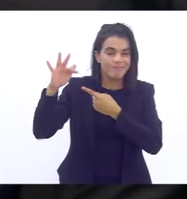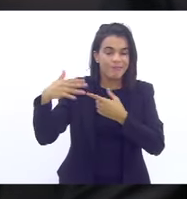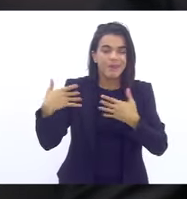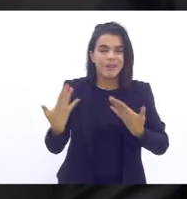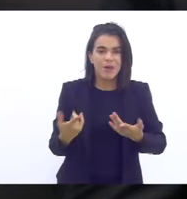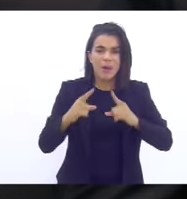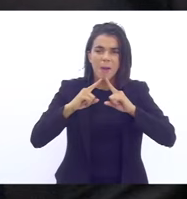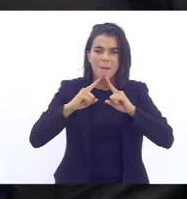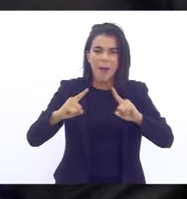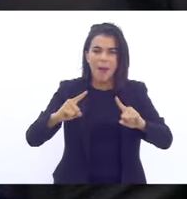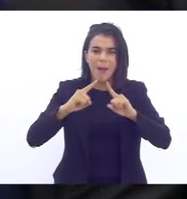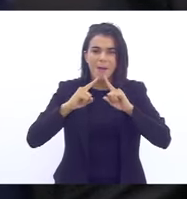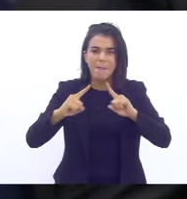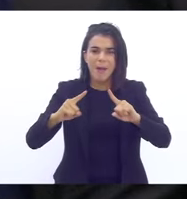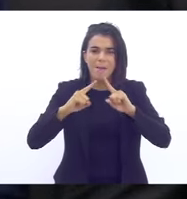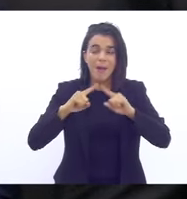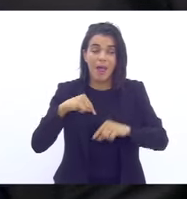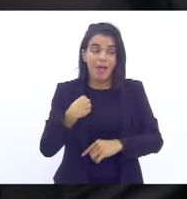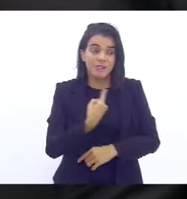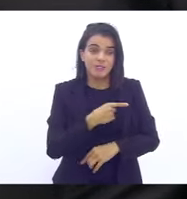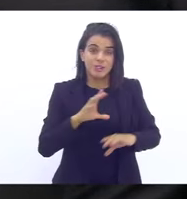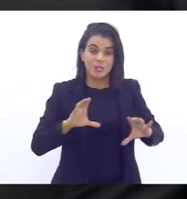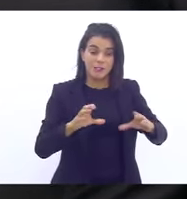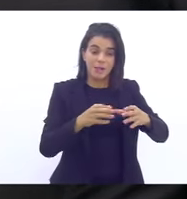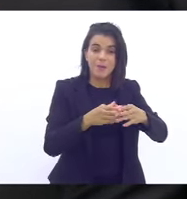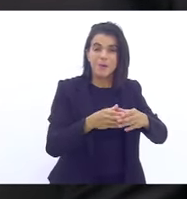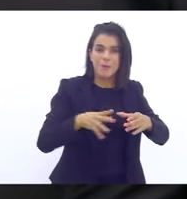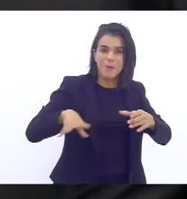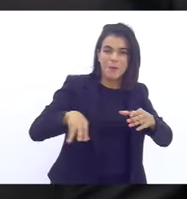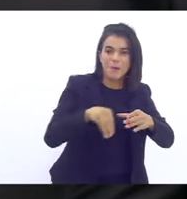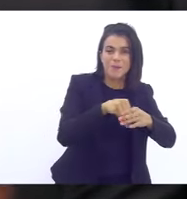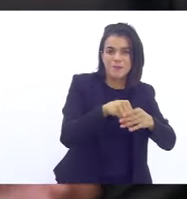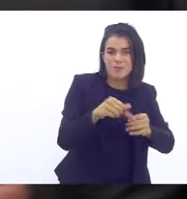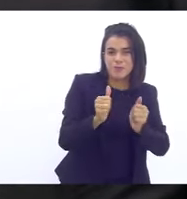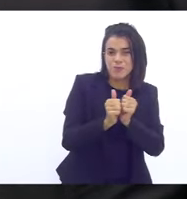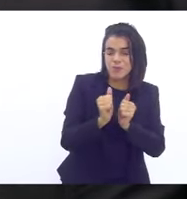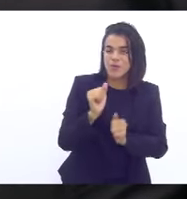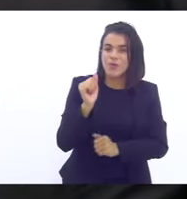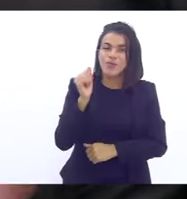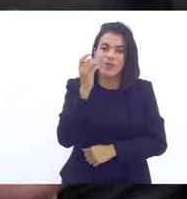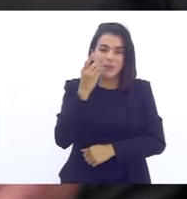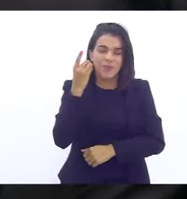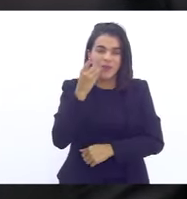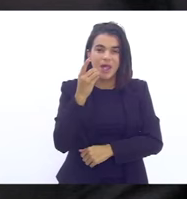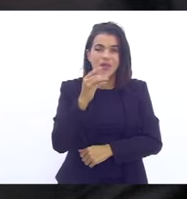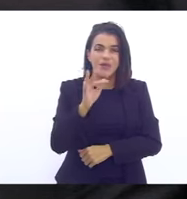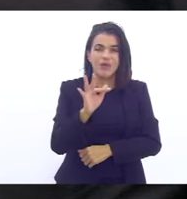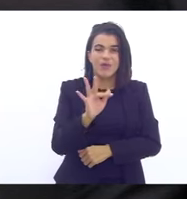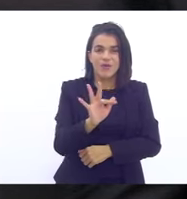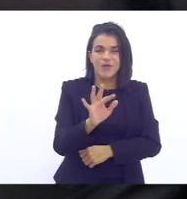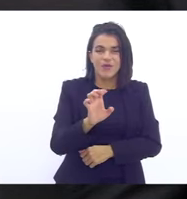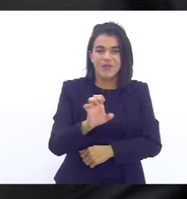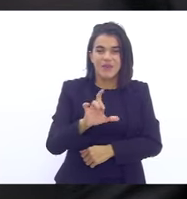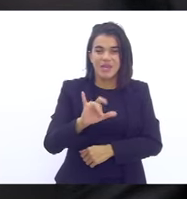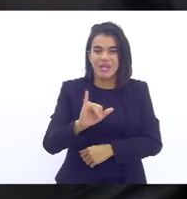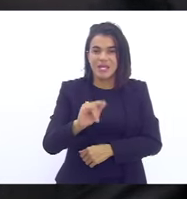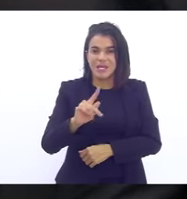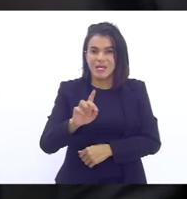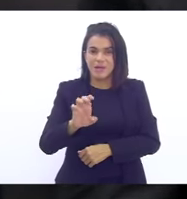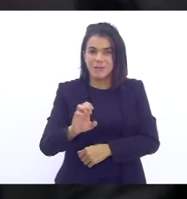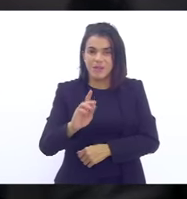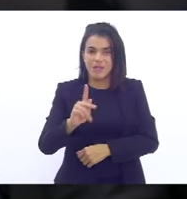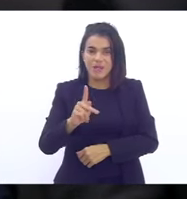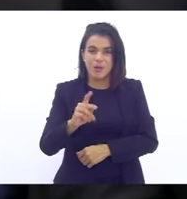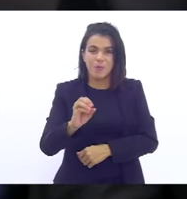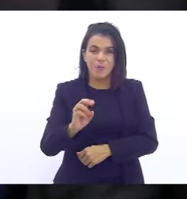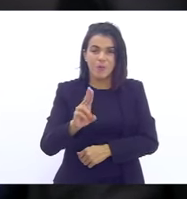reclamações, a gente que está na comissão temática, eu, o deputado Felipe Pobel, o deputado Delaroli, os demais deputados aqui, todos nós temos